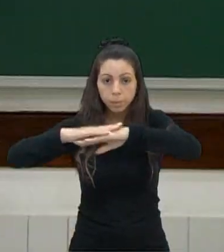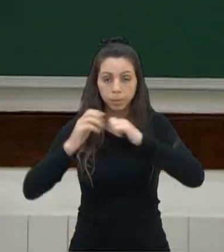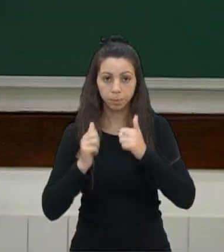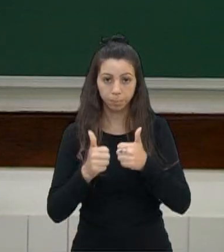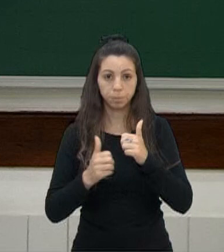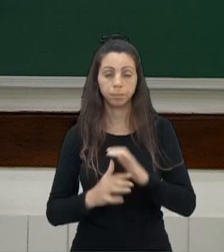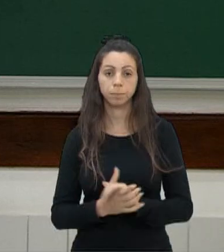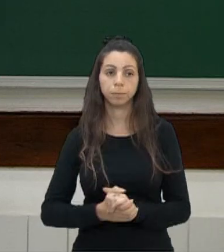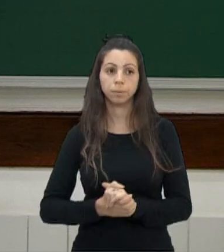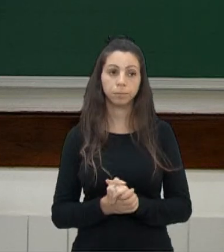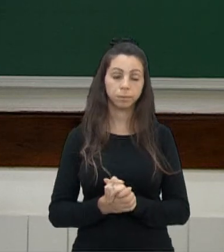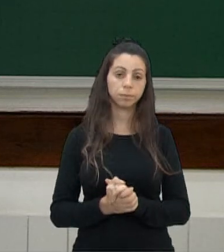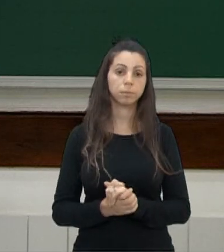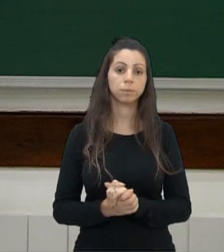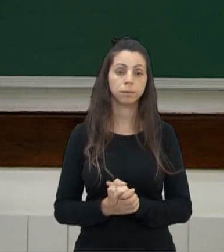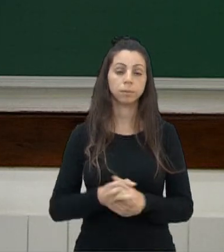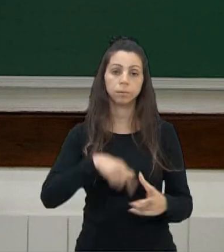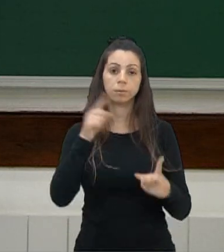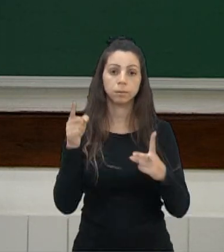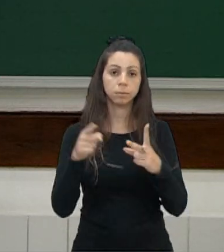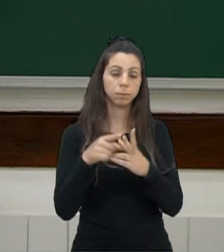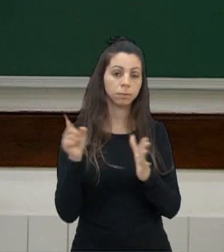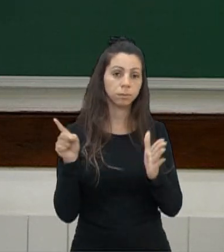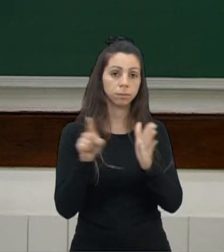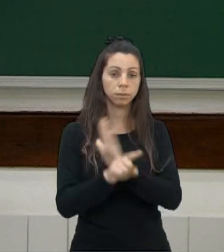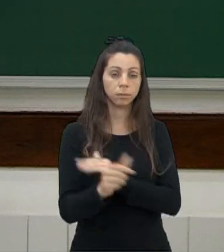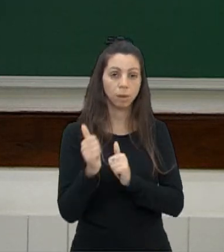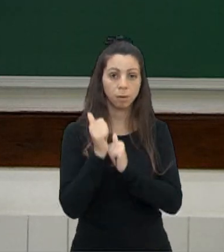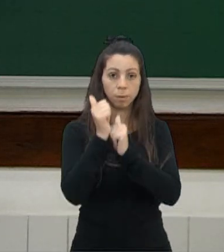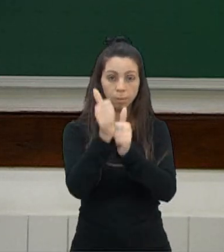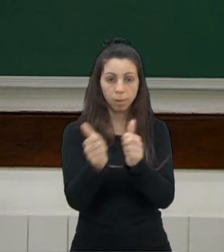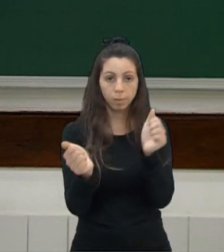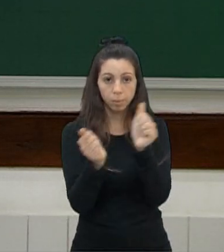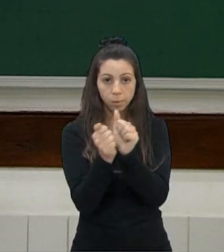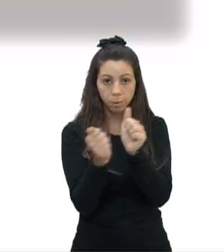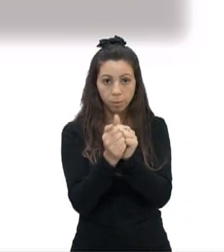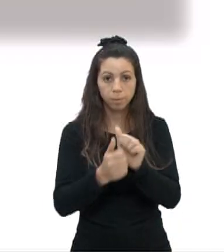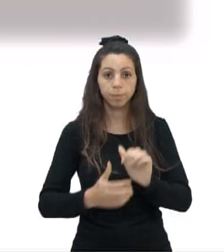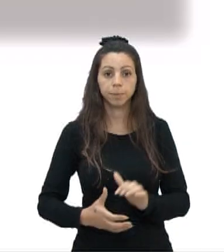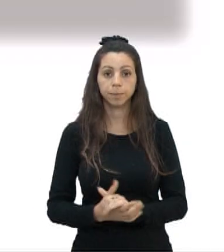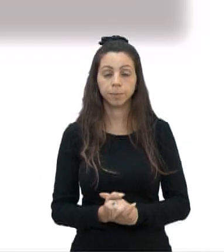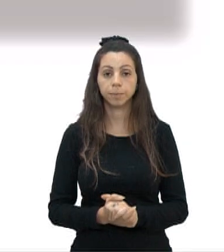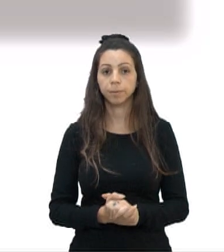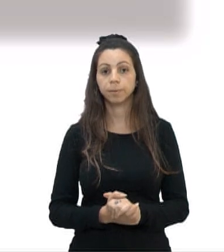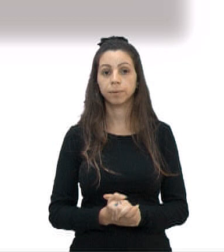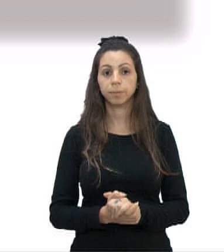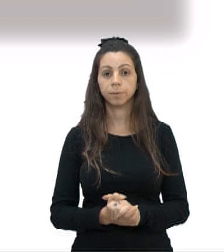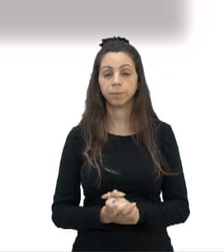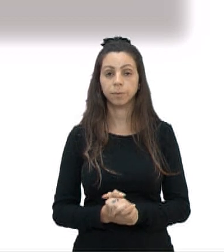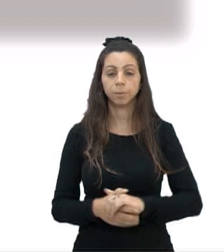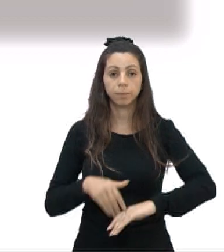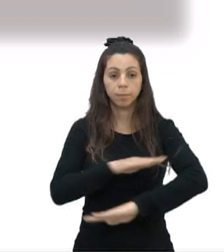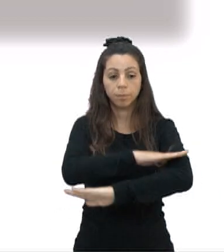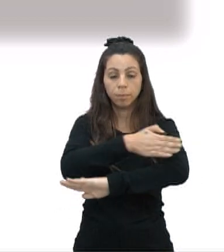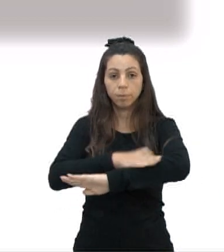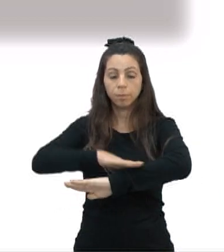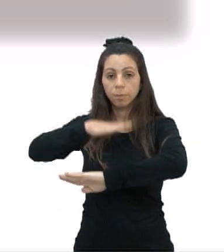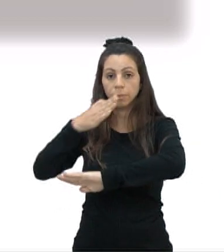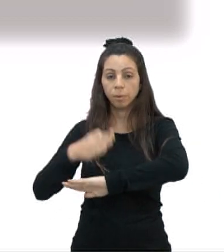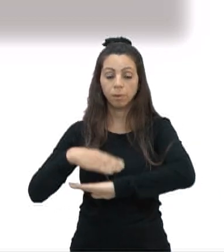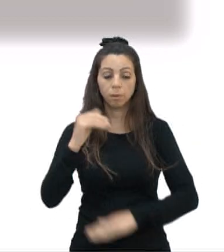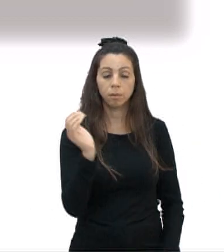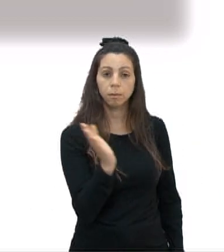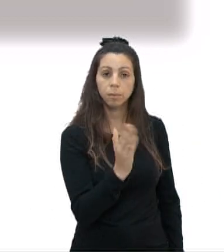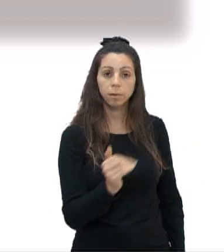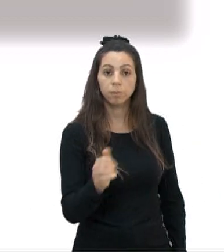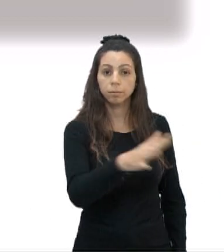sedimentares. E aqui o nosso segundo quiz. Vamos acompanhar ali juntos o nosso quiz na tela. O relevo brasileiro é formado na